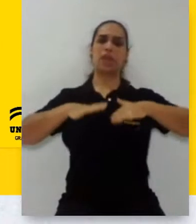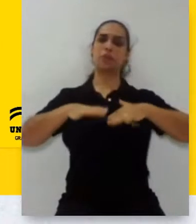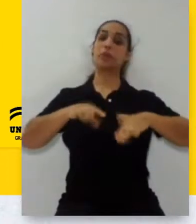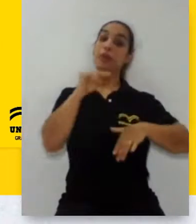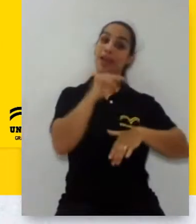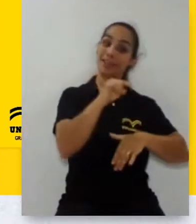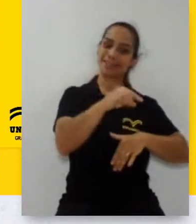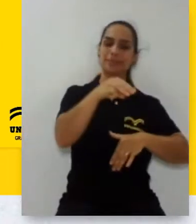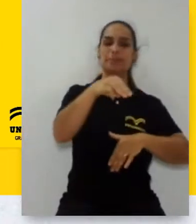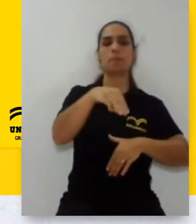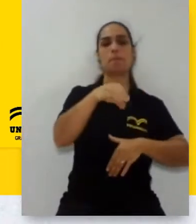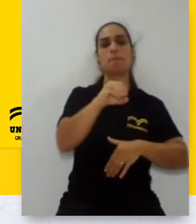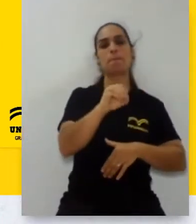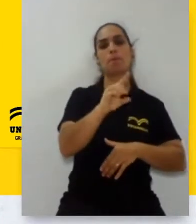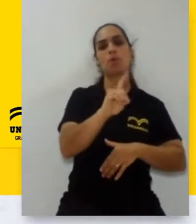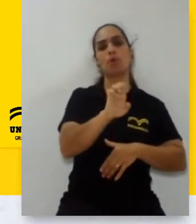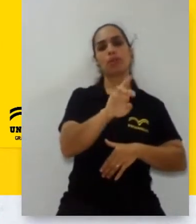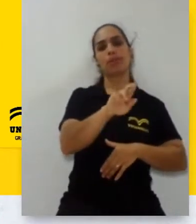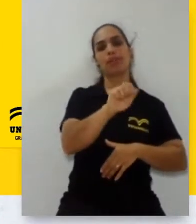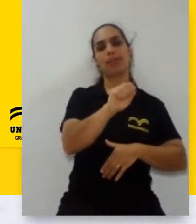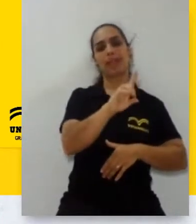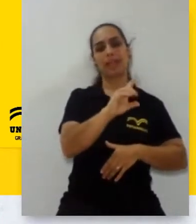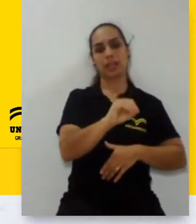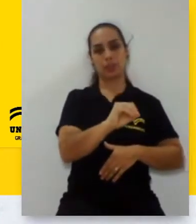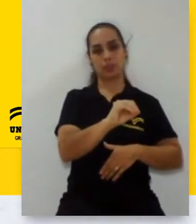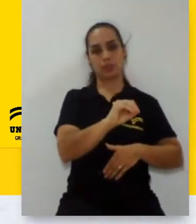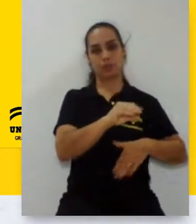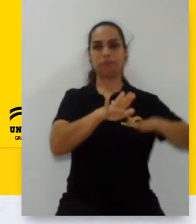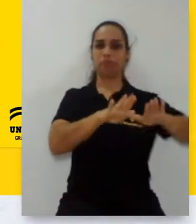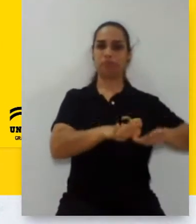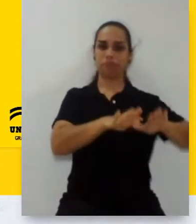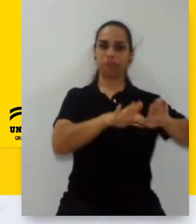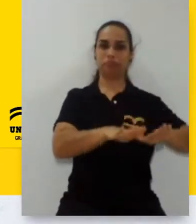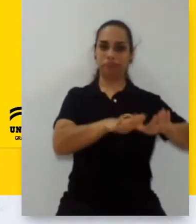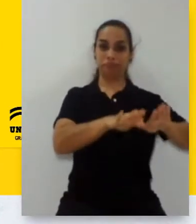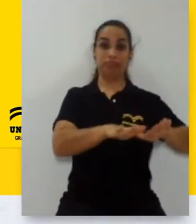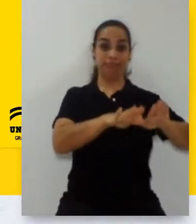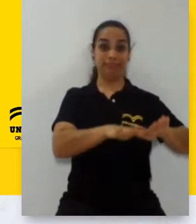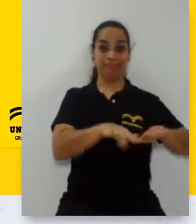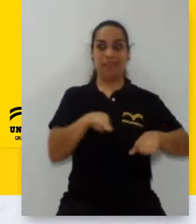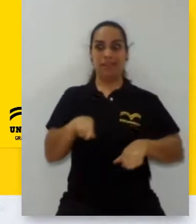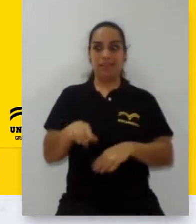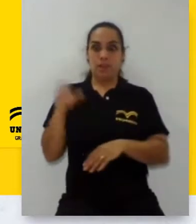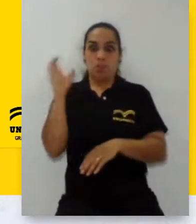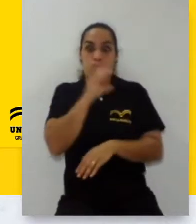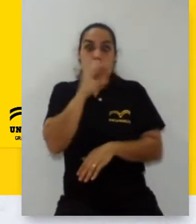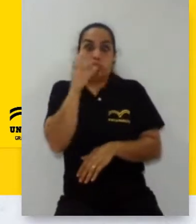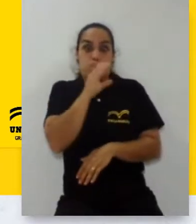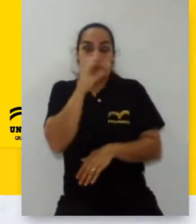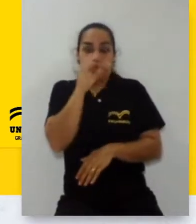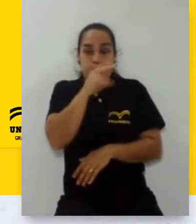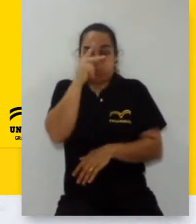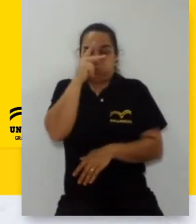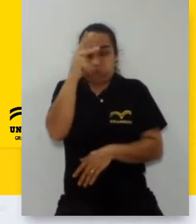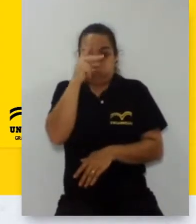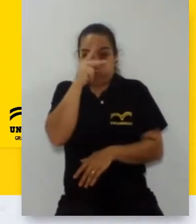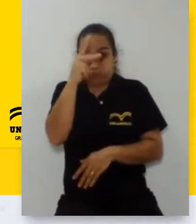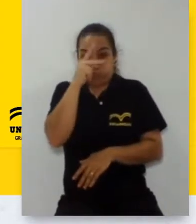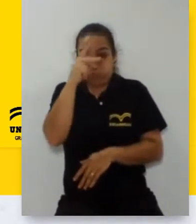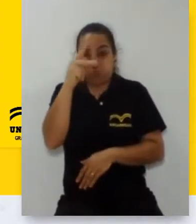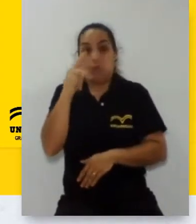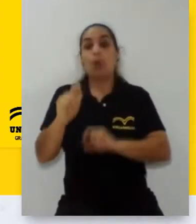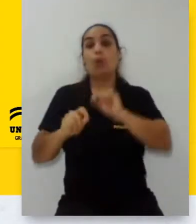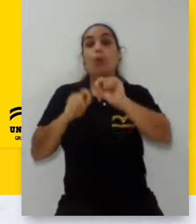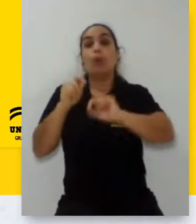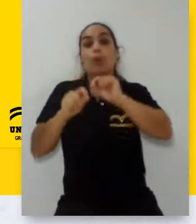Exercício intenso, pessoal, é aquele exercício onde o equivalente metabólico ele tem que ser ali em torno de 5, 6, 7, ou seja, um custo